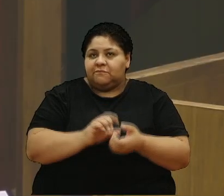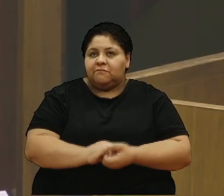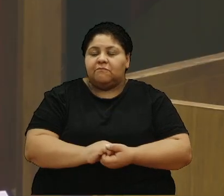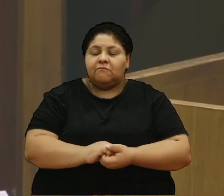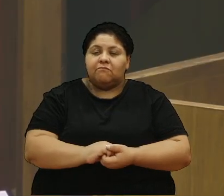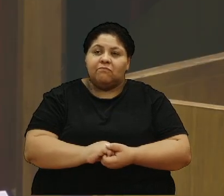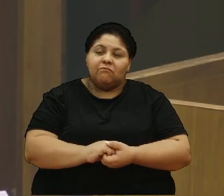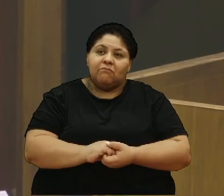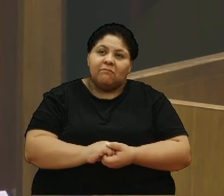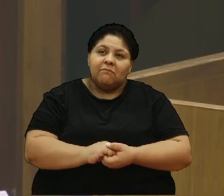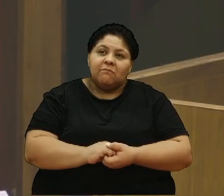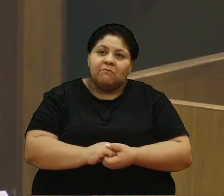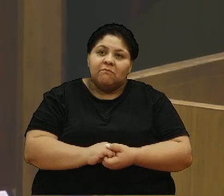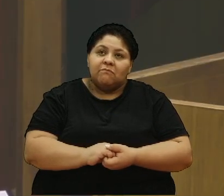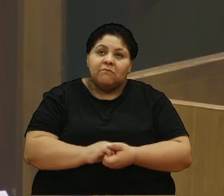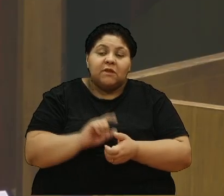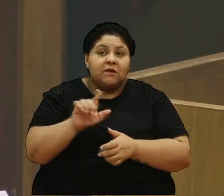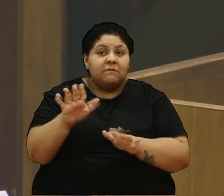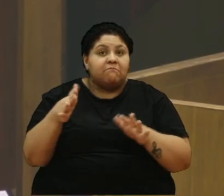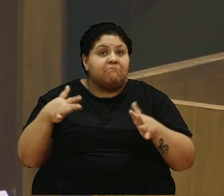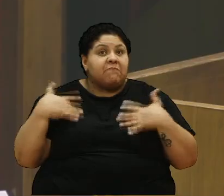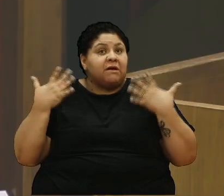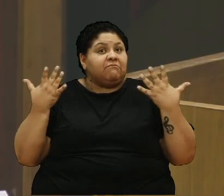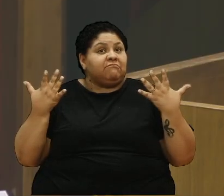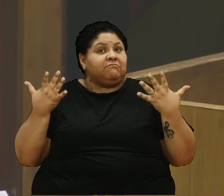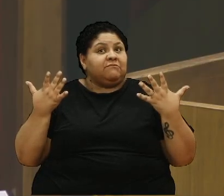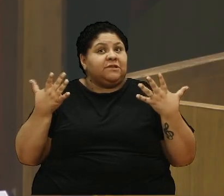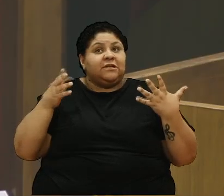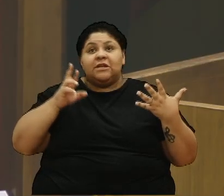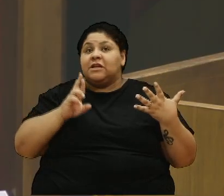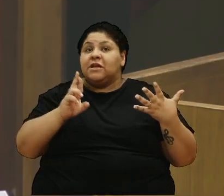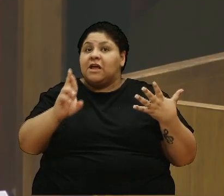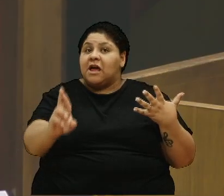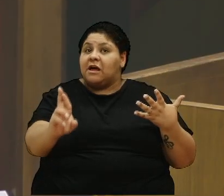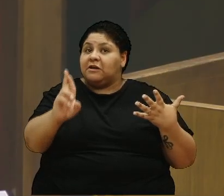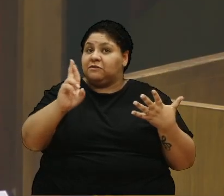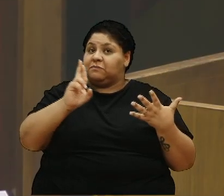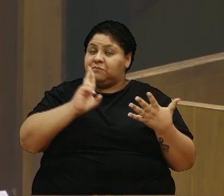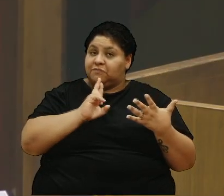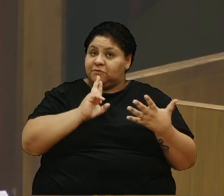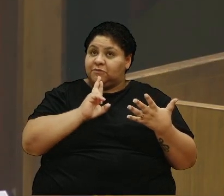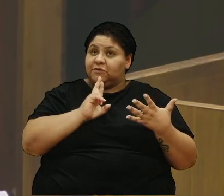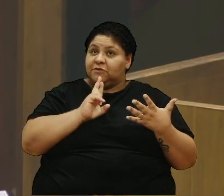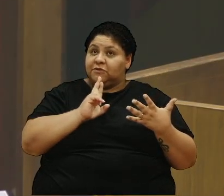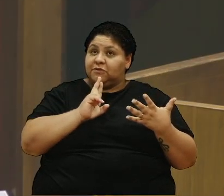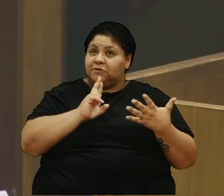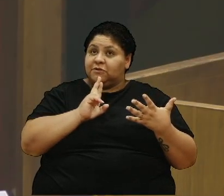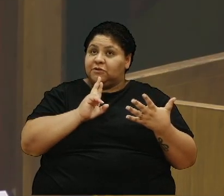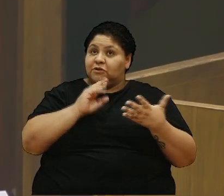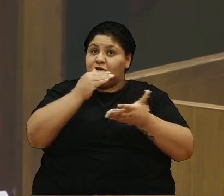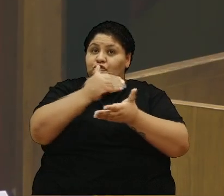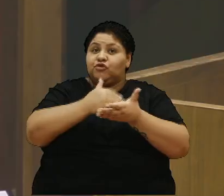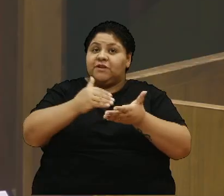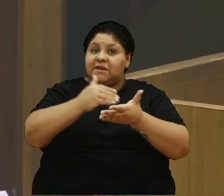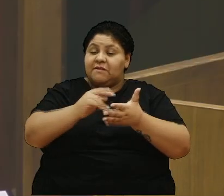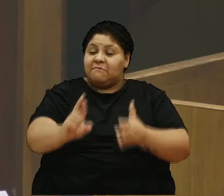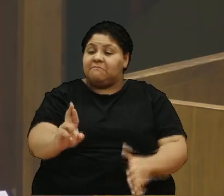E, pasmem, a resposta que eu recebo, majoritariamente do secretário, é o